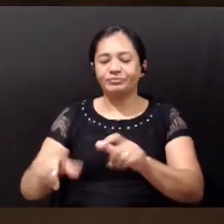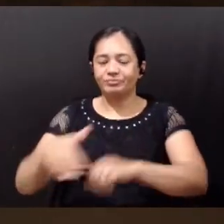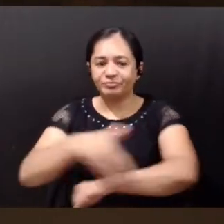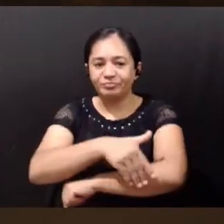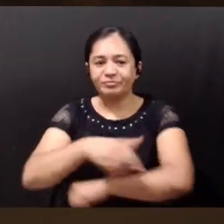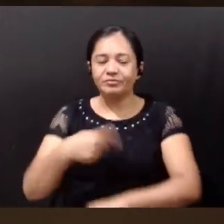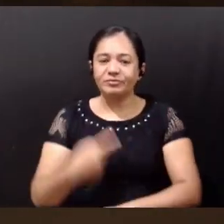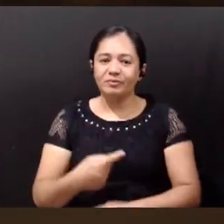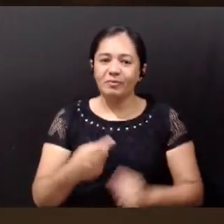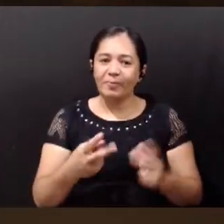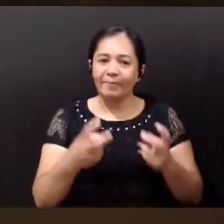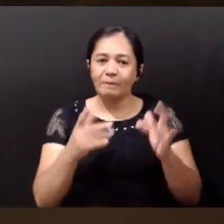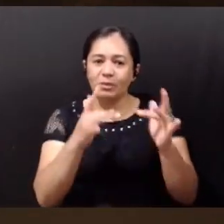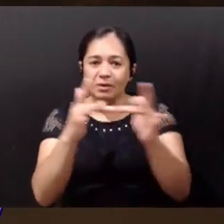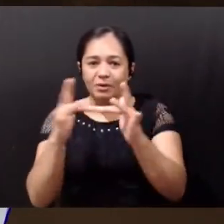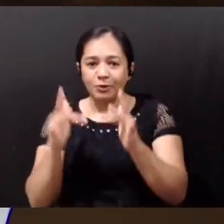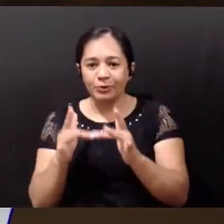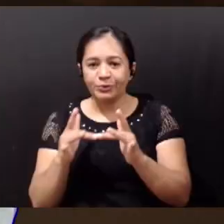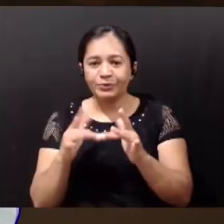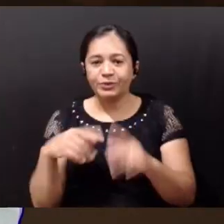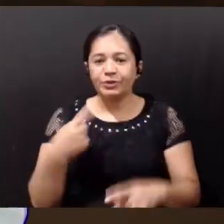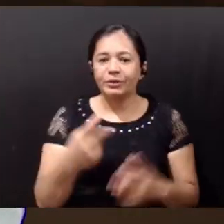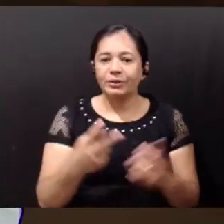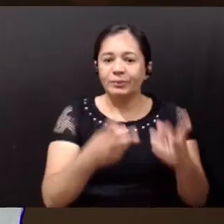em contato com eles, a gente fala sobre